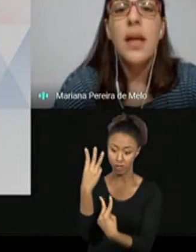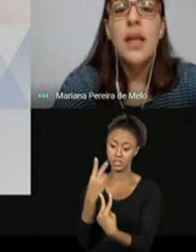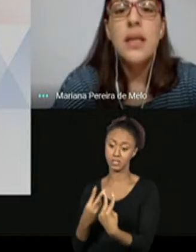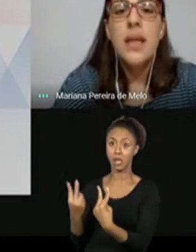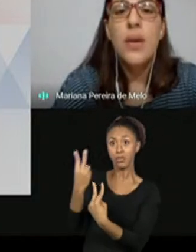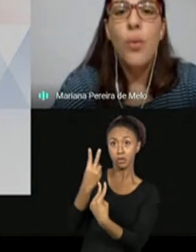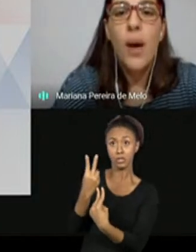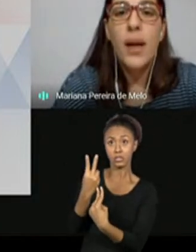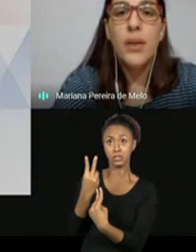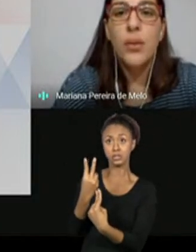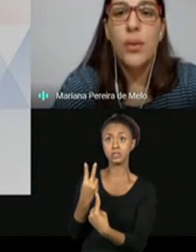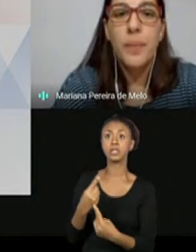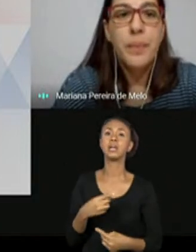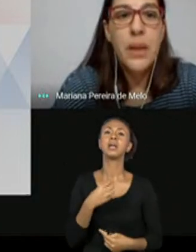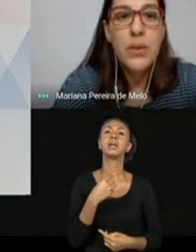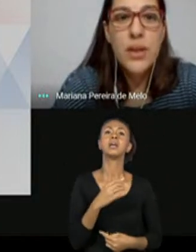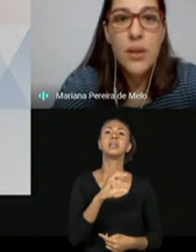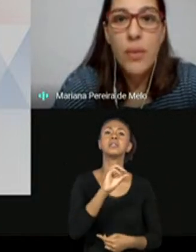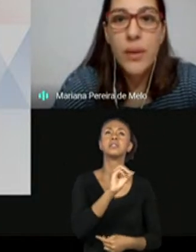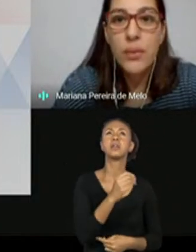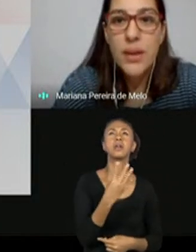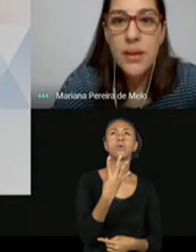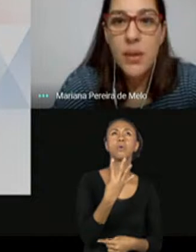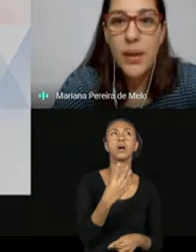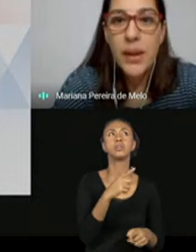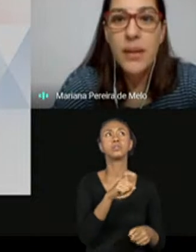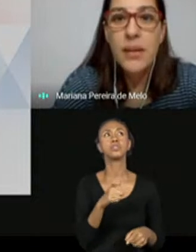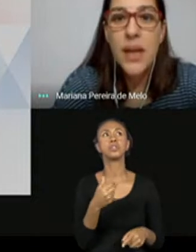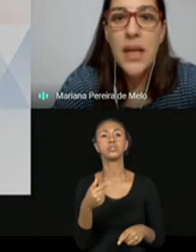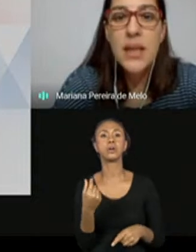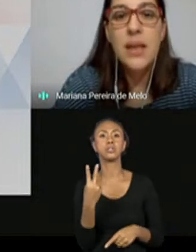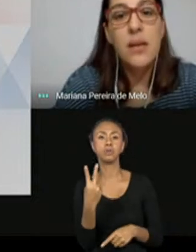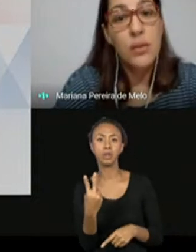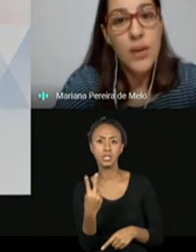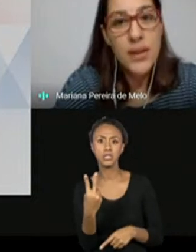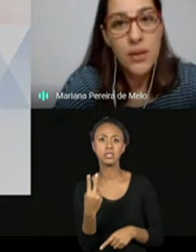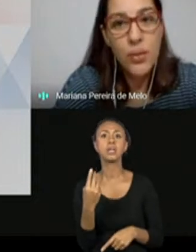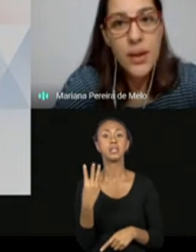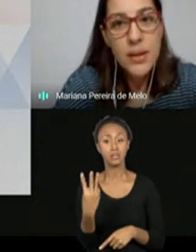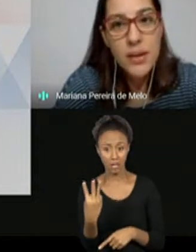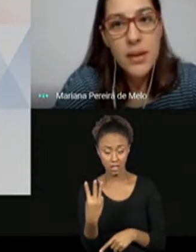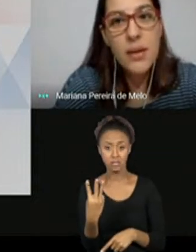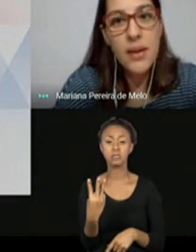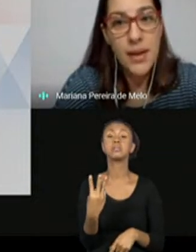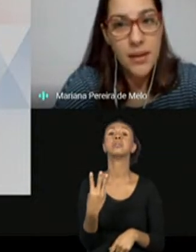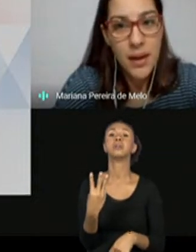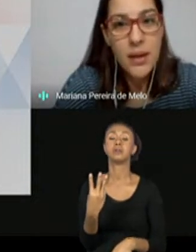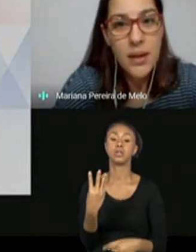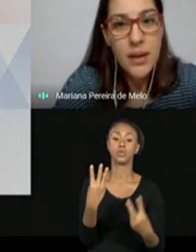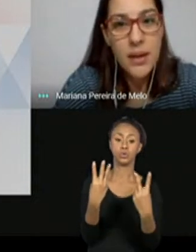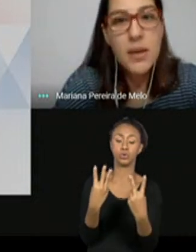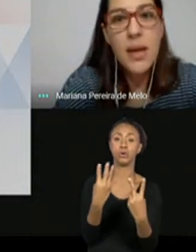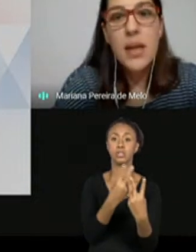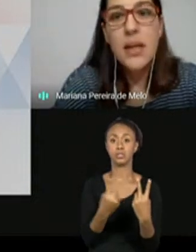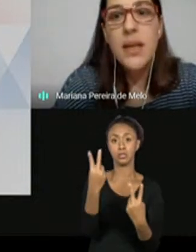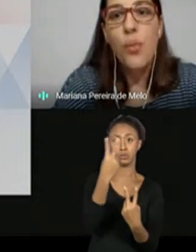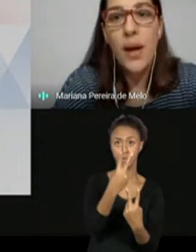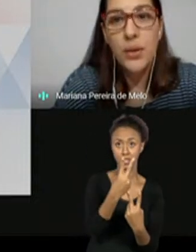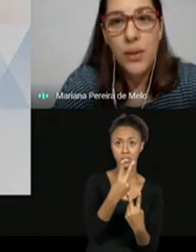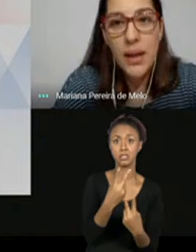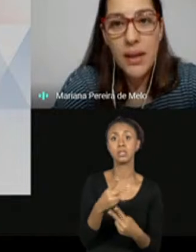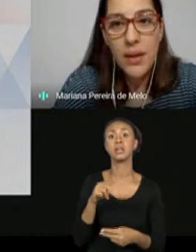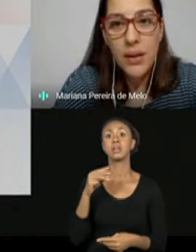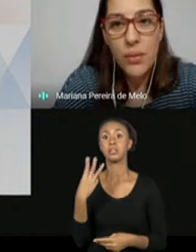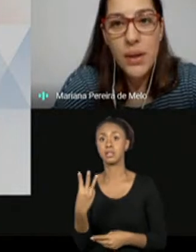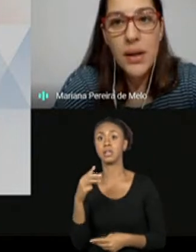né, 0, 4, ó, x igual a 2, então aqui, 3, 2 a 2, que é 3,